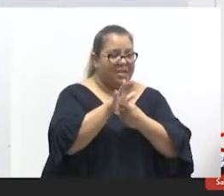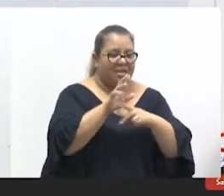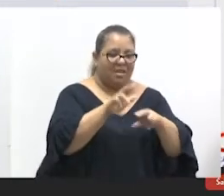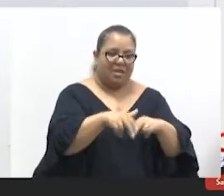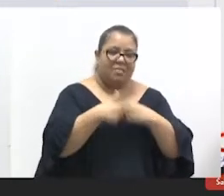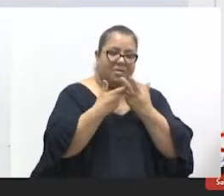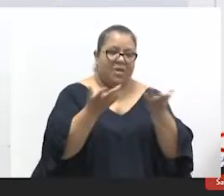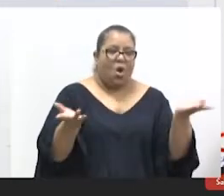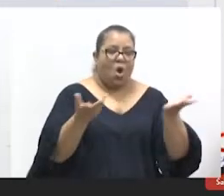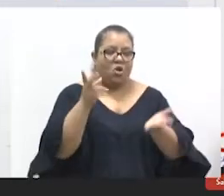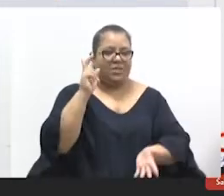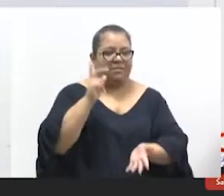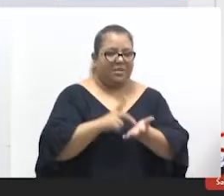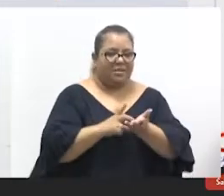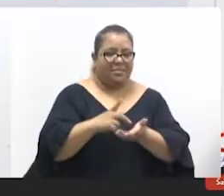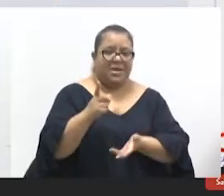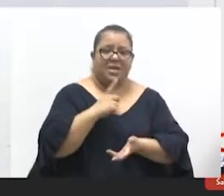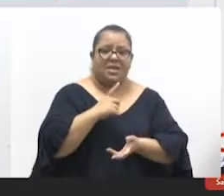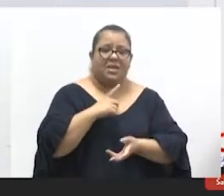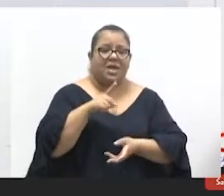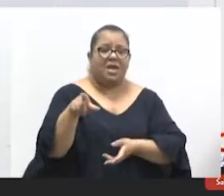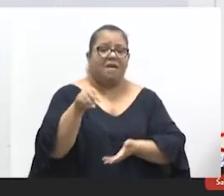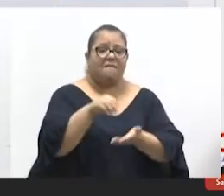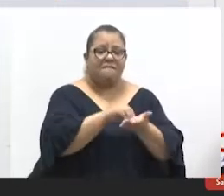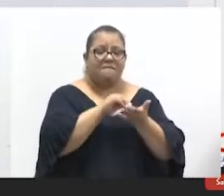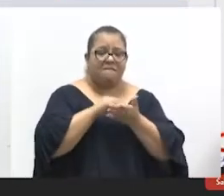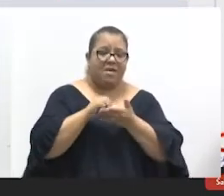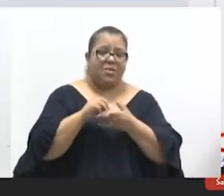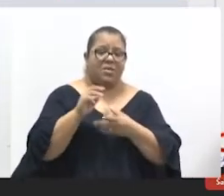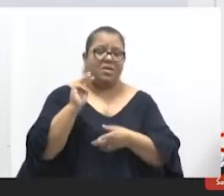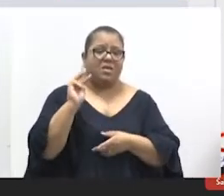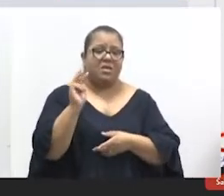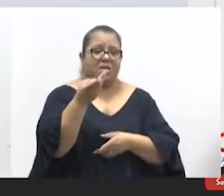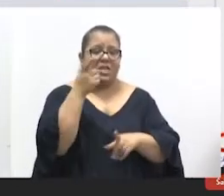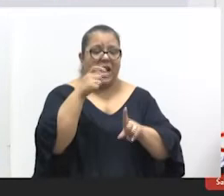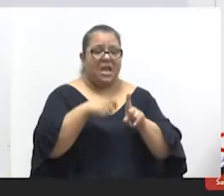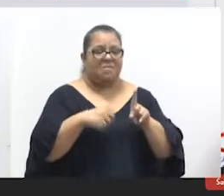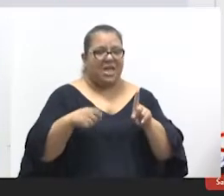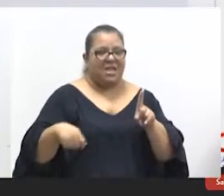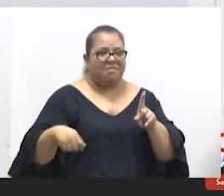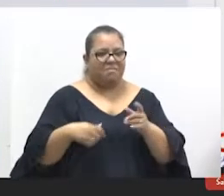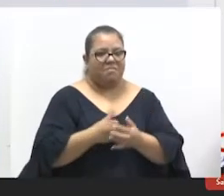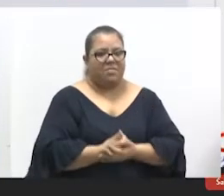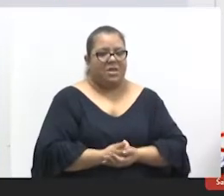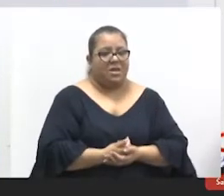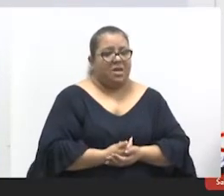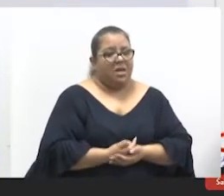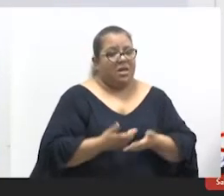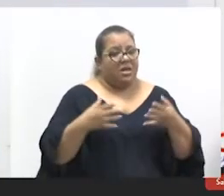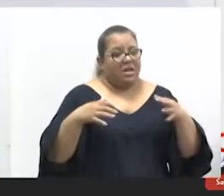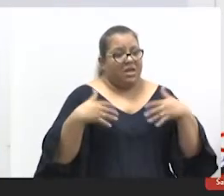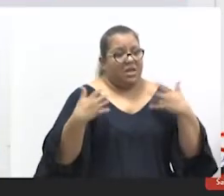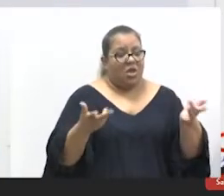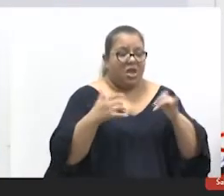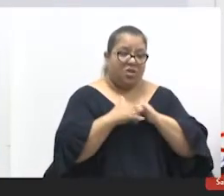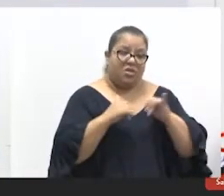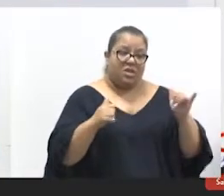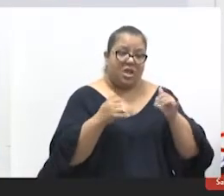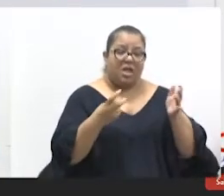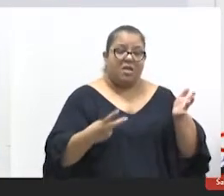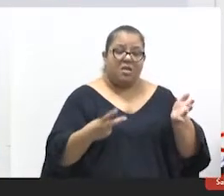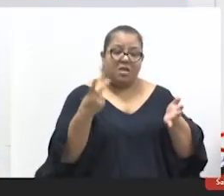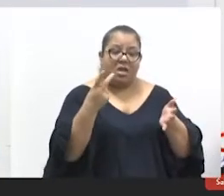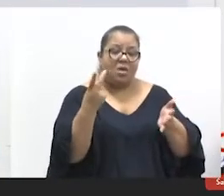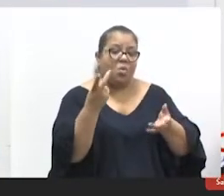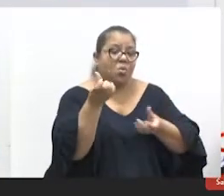procedimento realizado, ele tem um déficit aí de cerca de 3 meses. Tá? Então, significa dizer que segundo semestre de